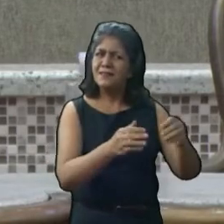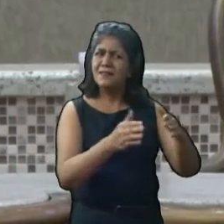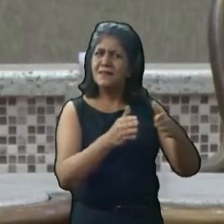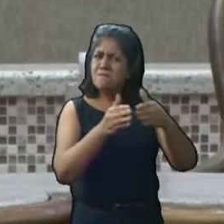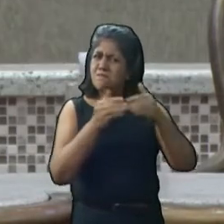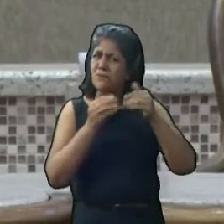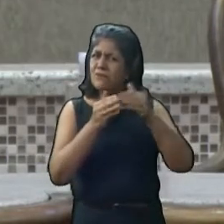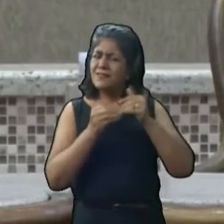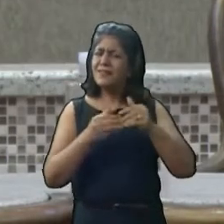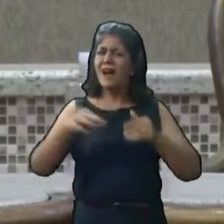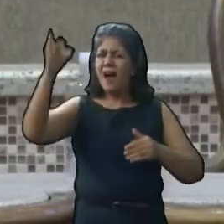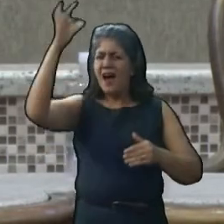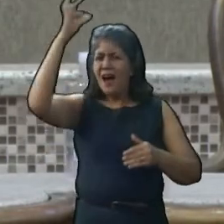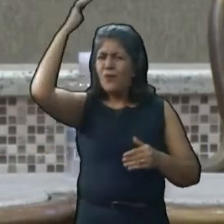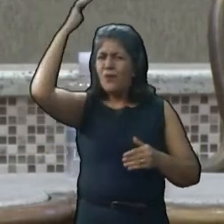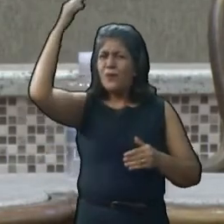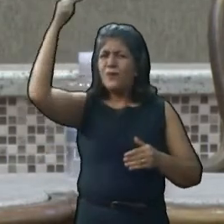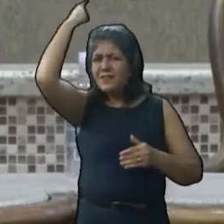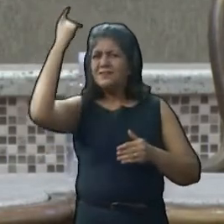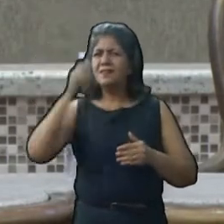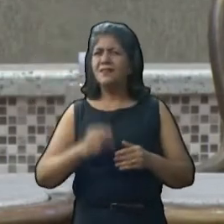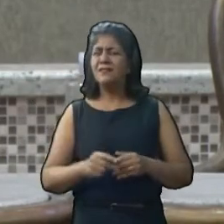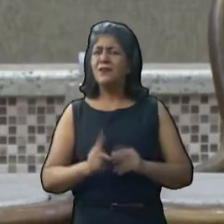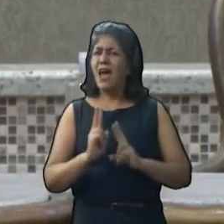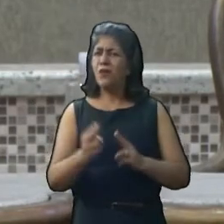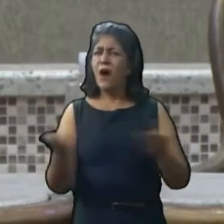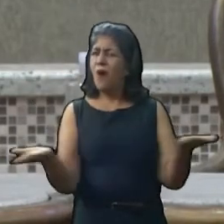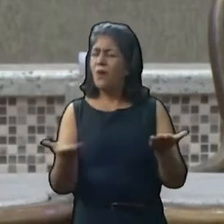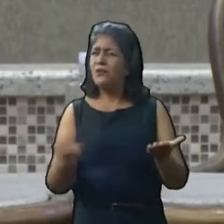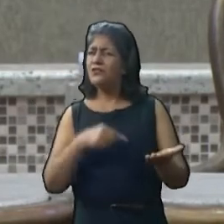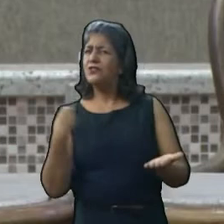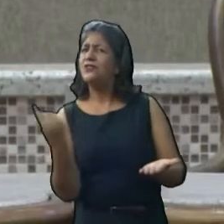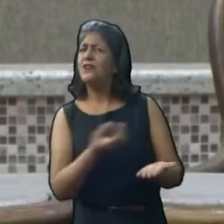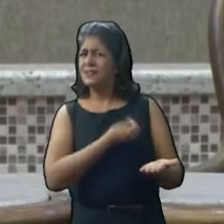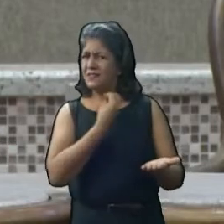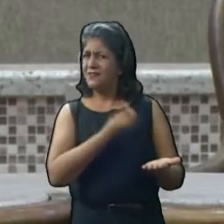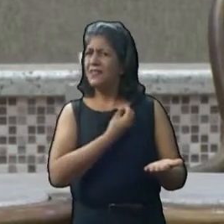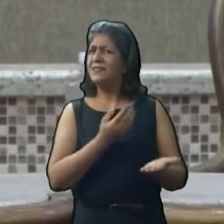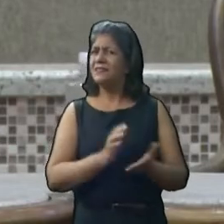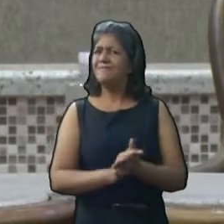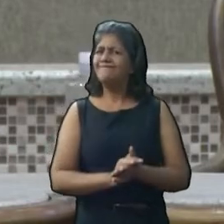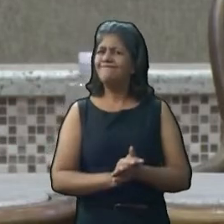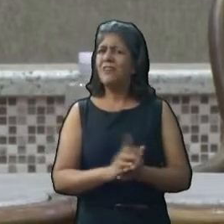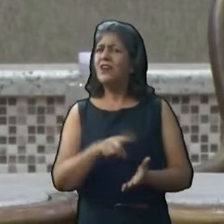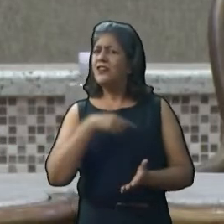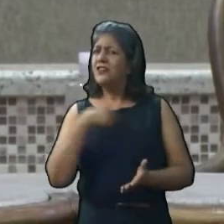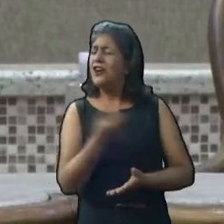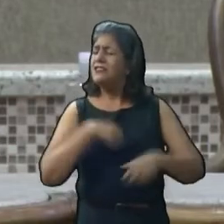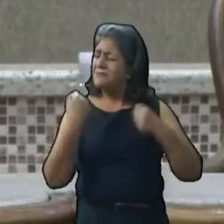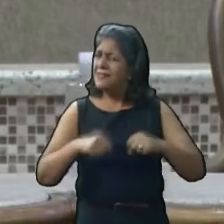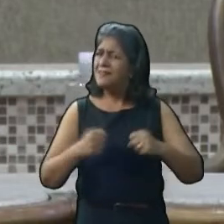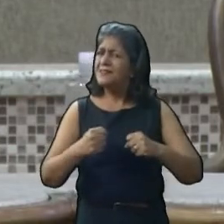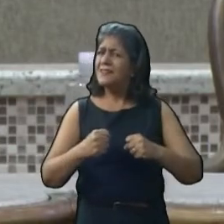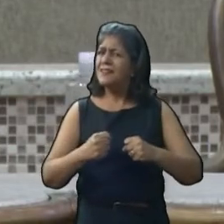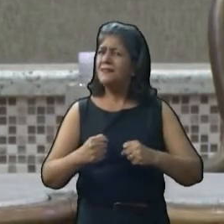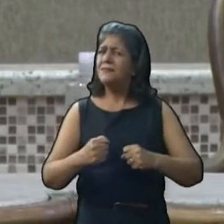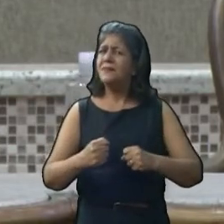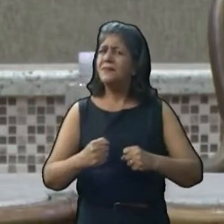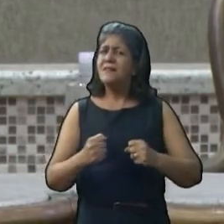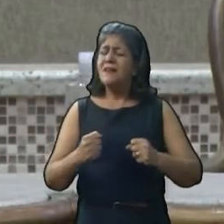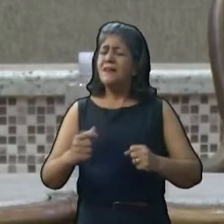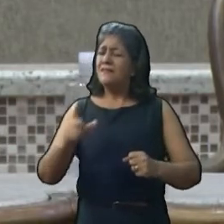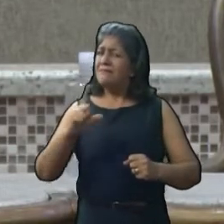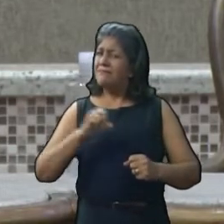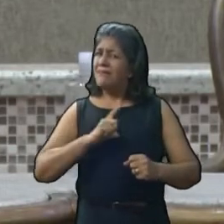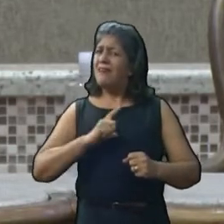palpar ter palpado em sua vida em sua alma aquela aquela doçura se você desfrutar